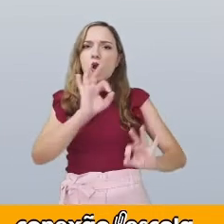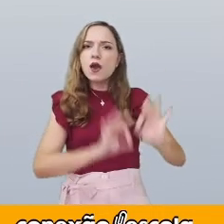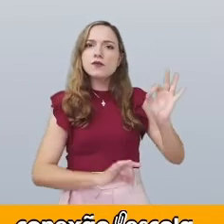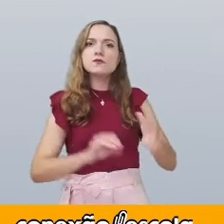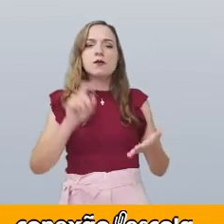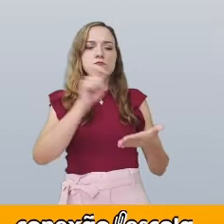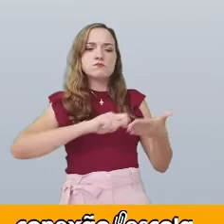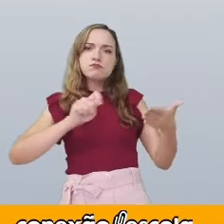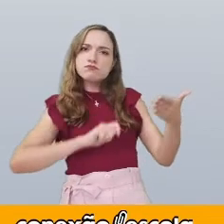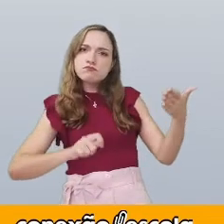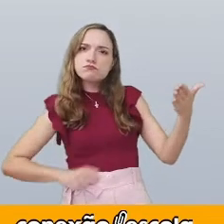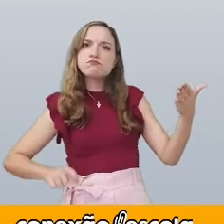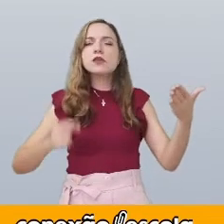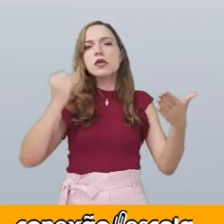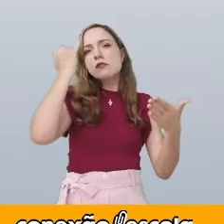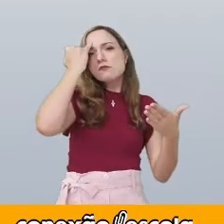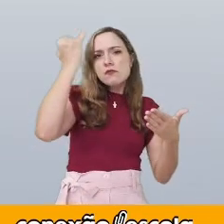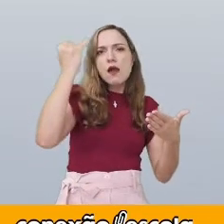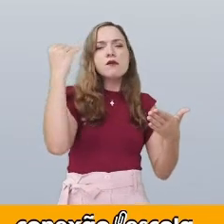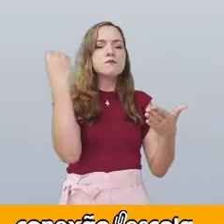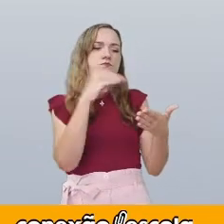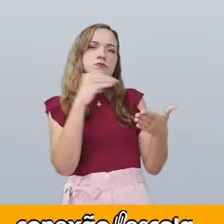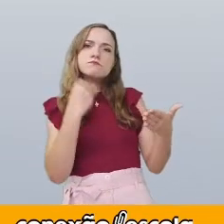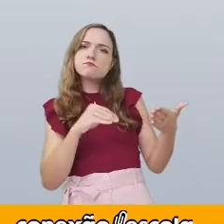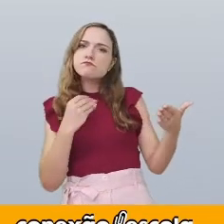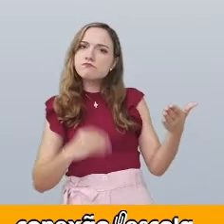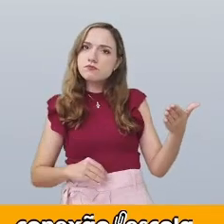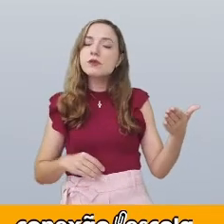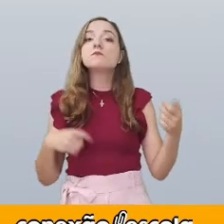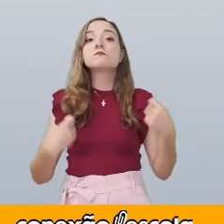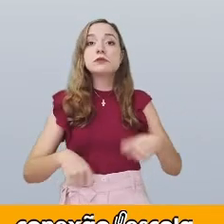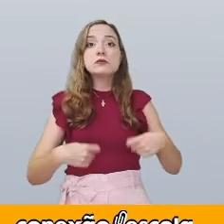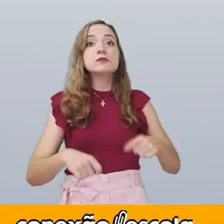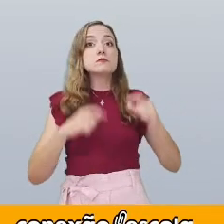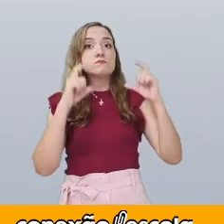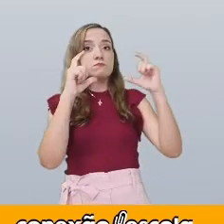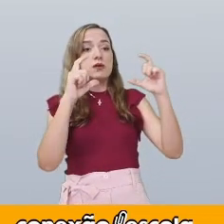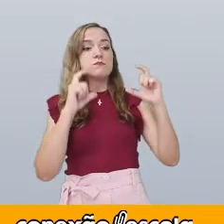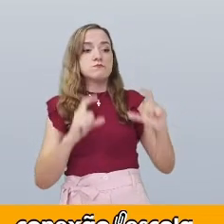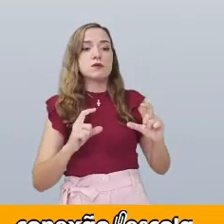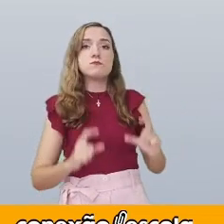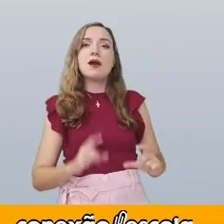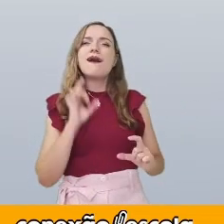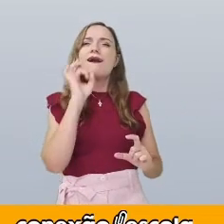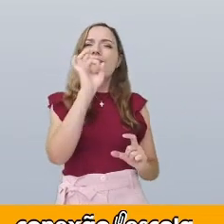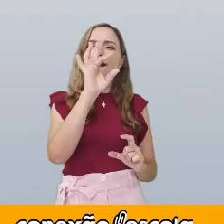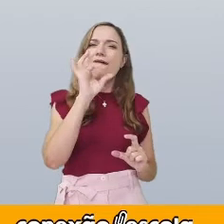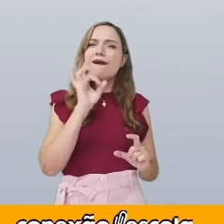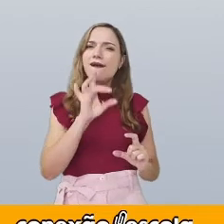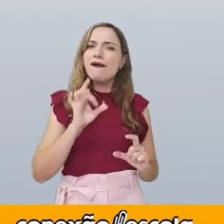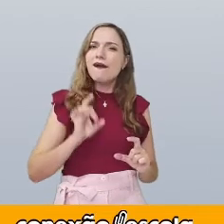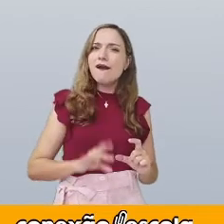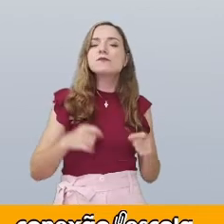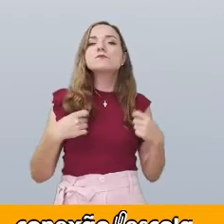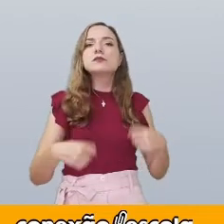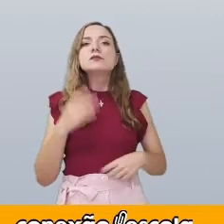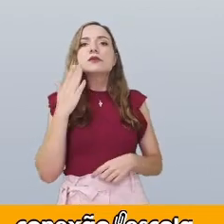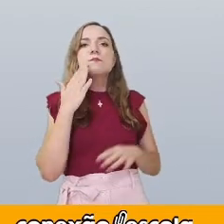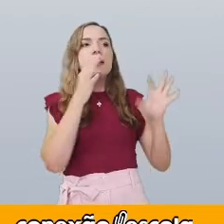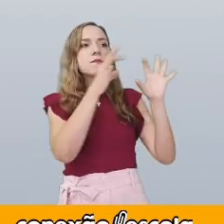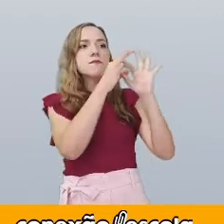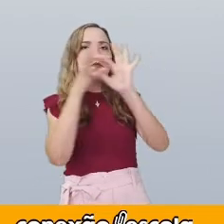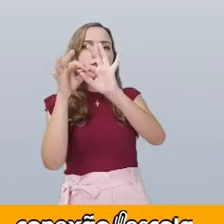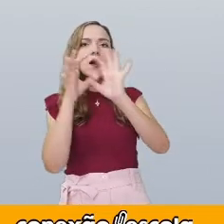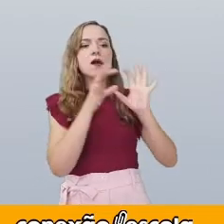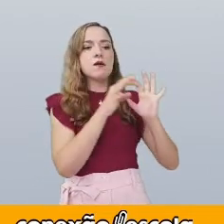uma sequência de ideias, cada parágrafo precisa ser estruturado de uma maneira que